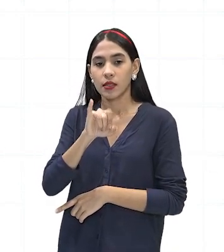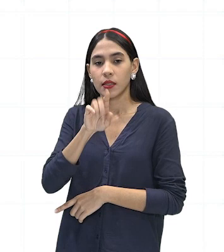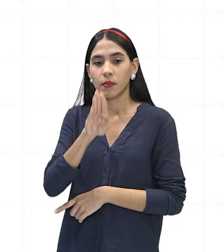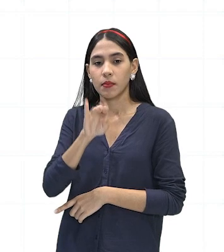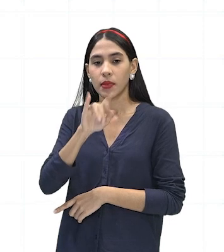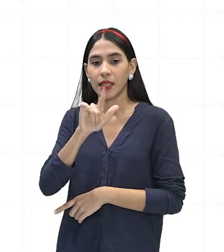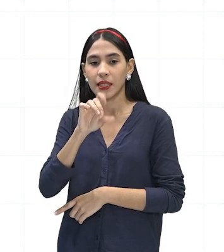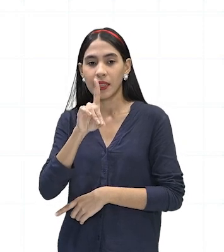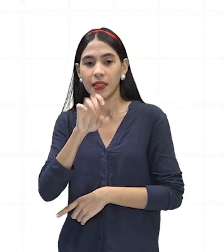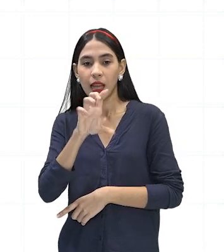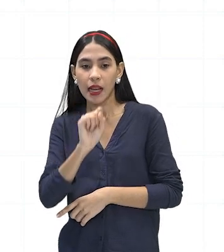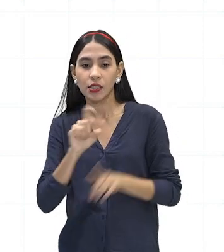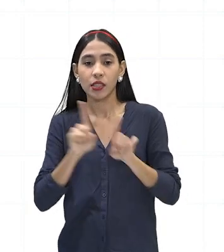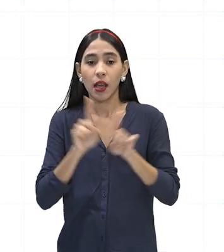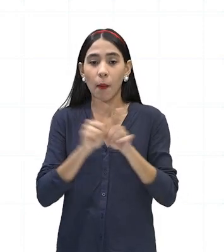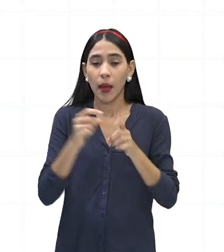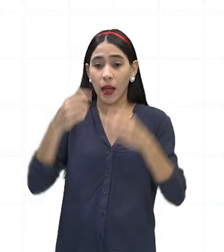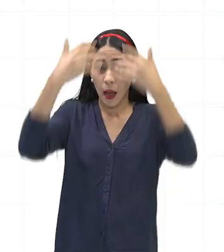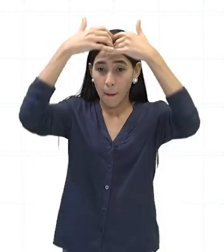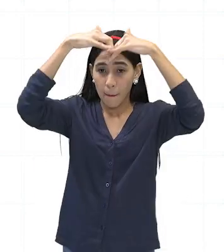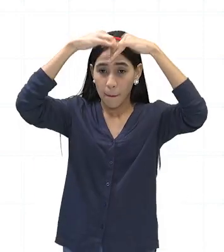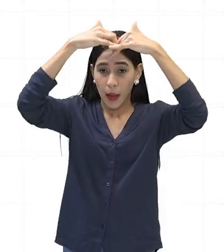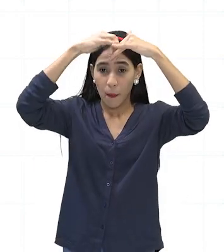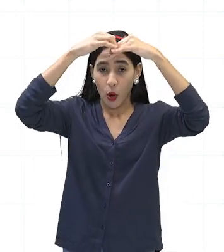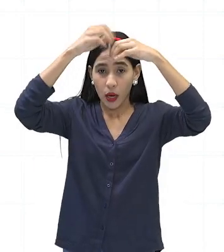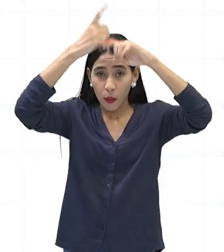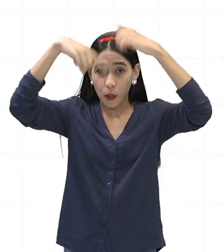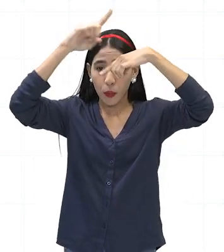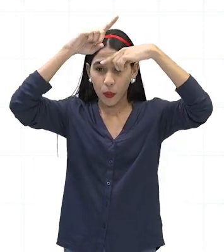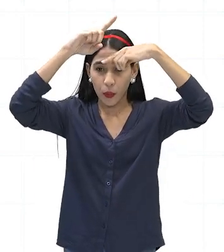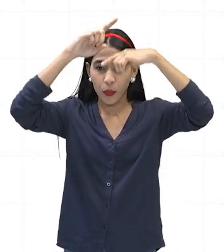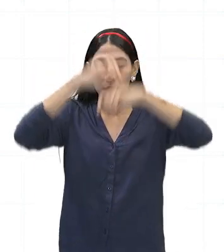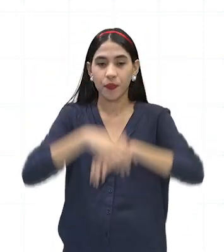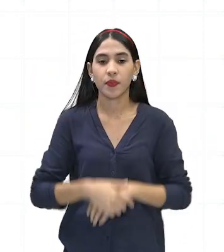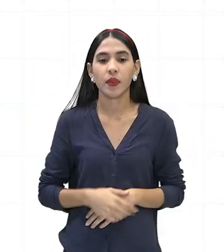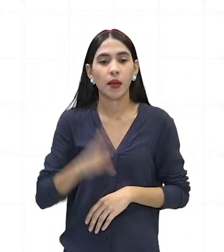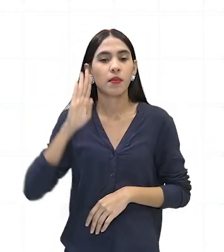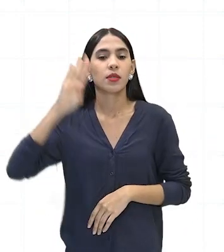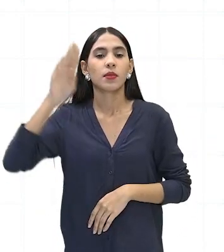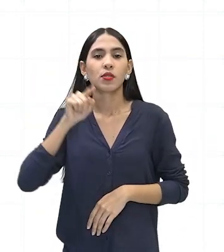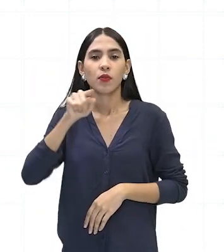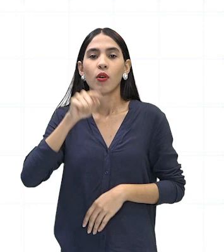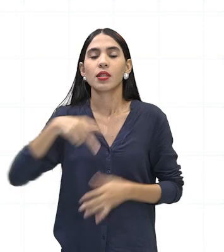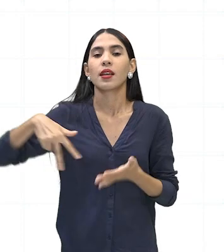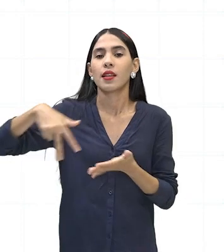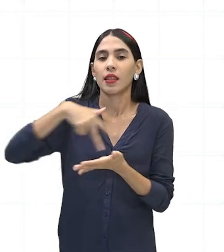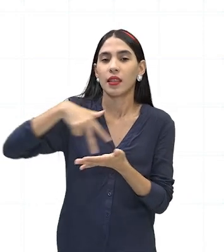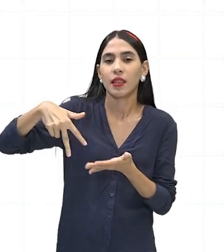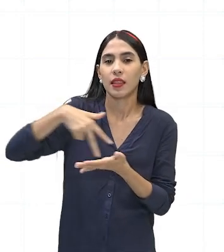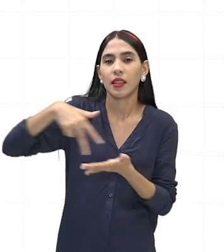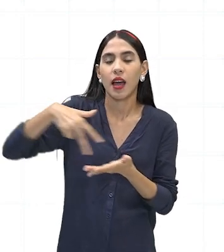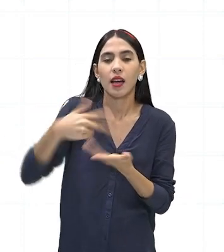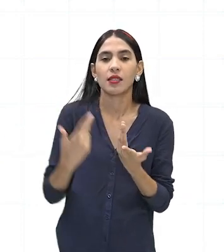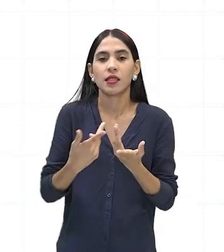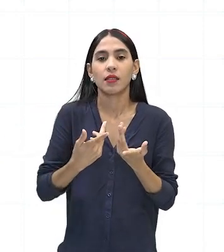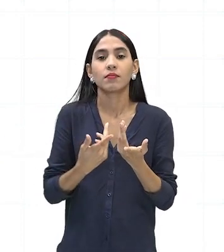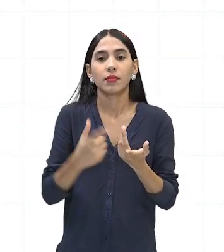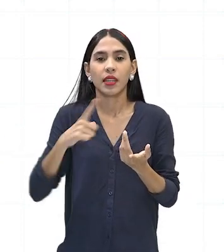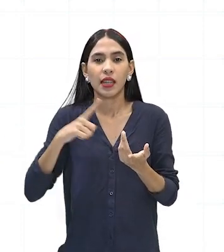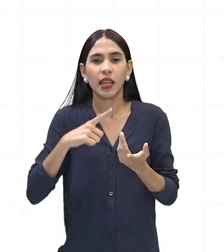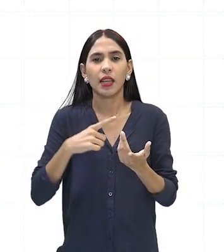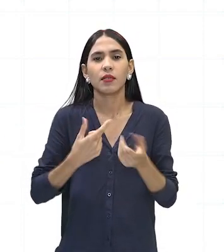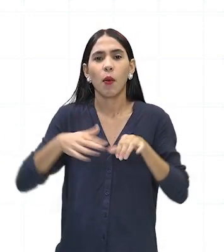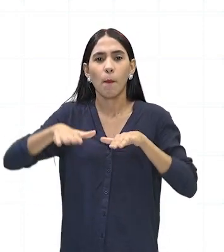vai estimular a sua memória, principalmente porque quando você vai fazer uma dança que é coreografada, ou até mesmo que